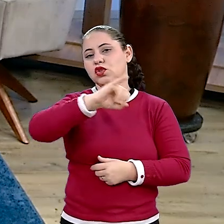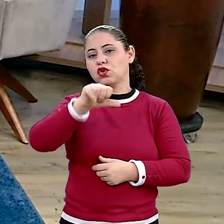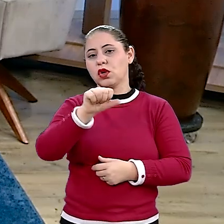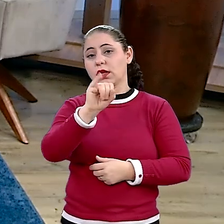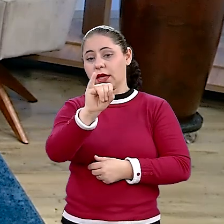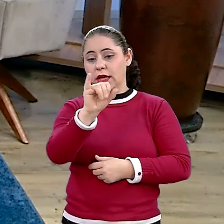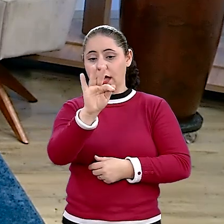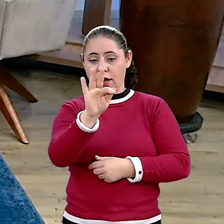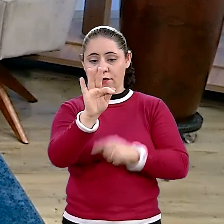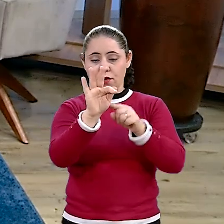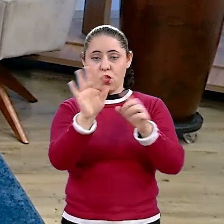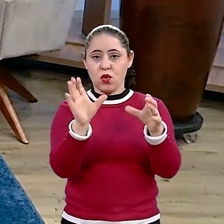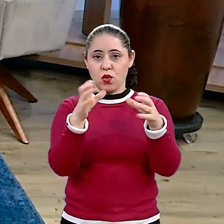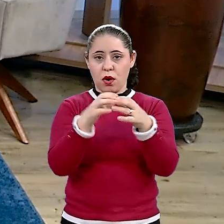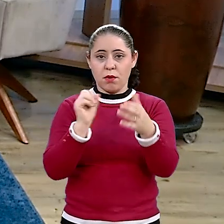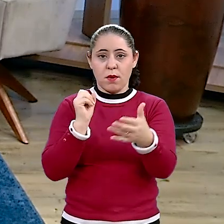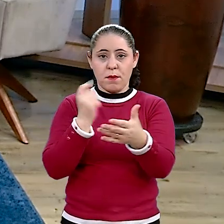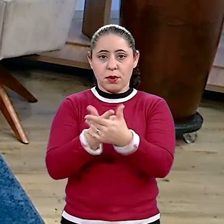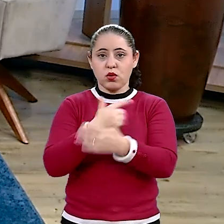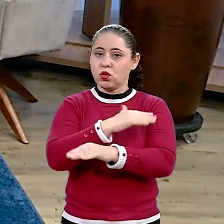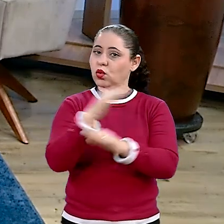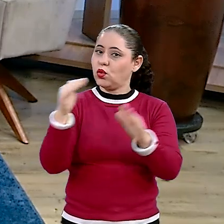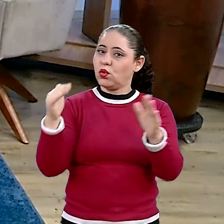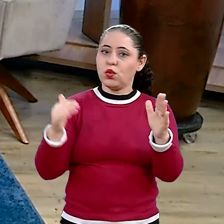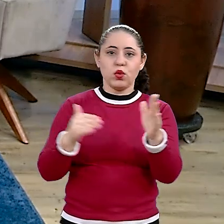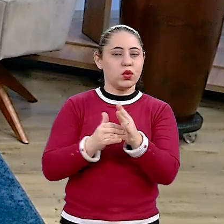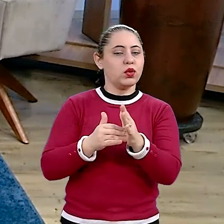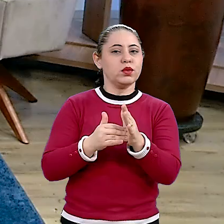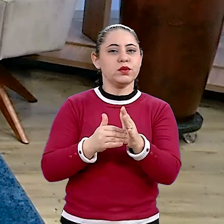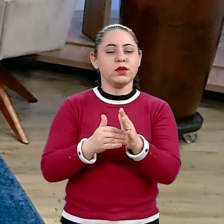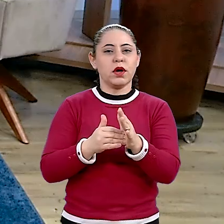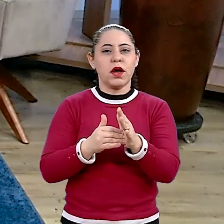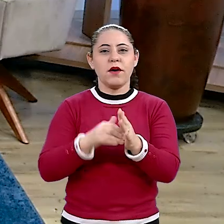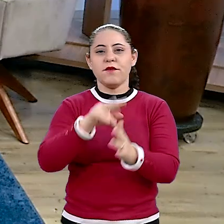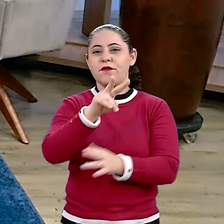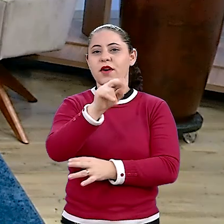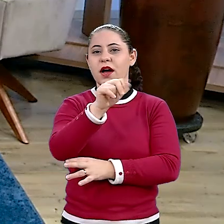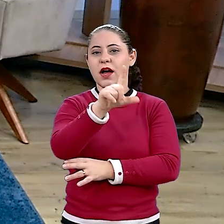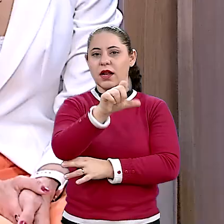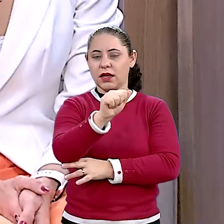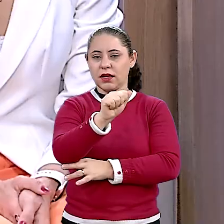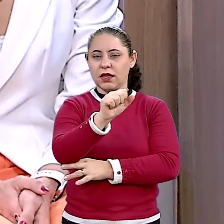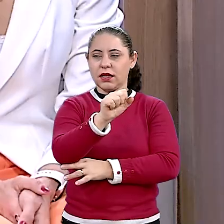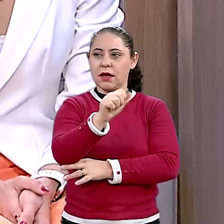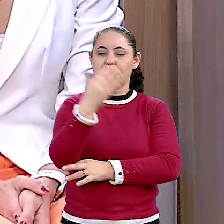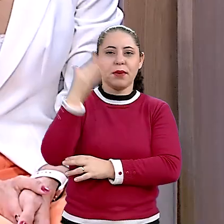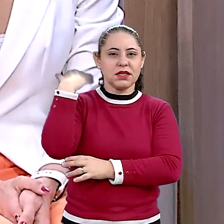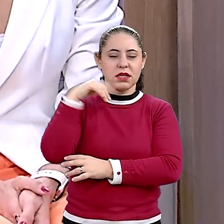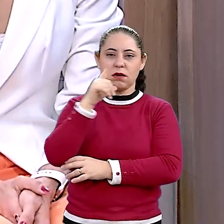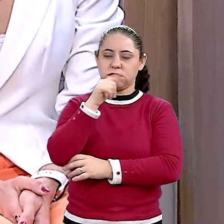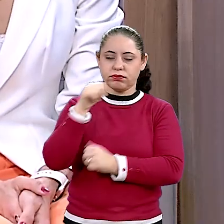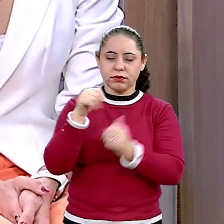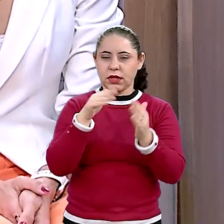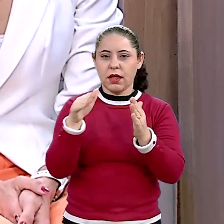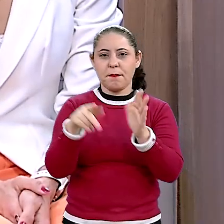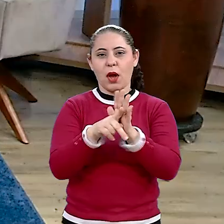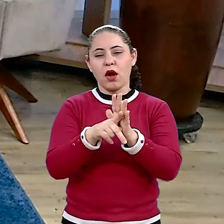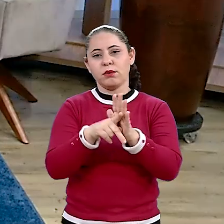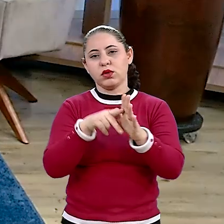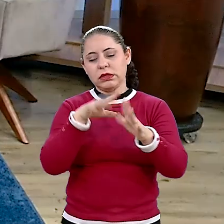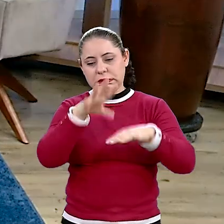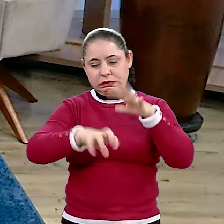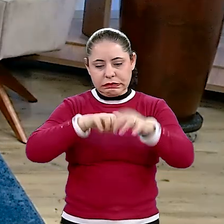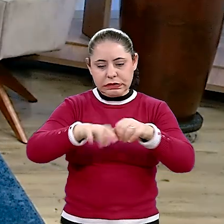JIF, Grupo JIF, comprou toda a produção da Vale, a antiga Vale do Rio Doce, a empresa Vale,